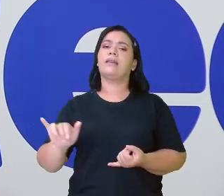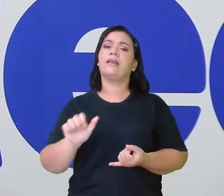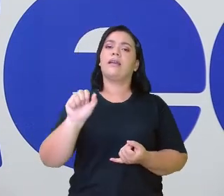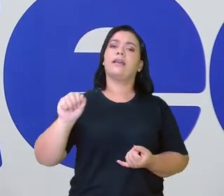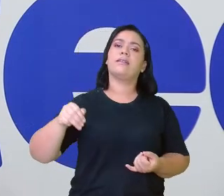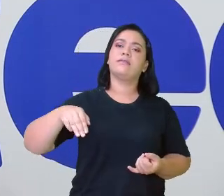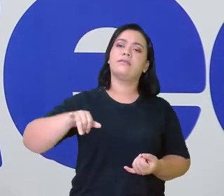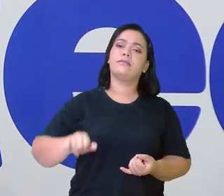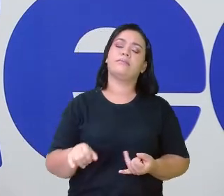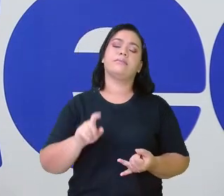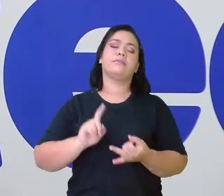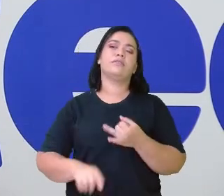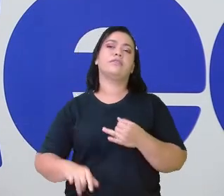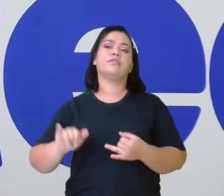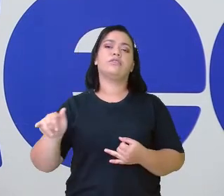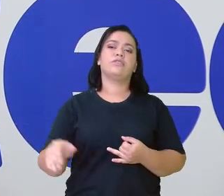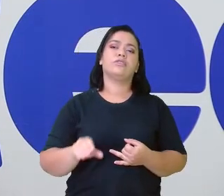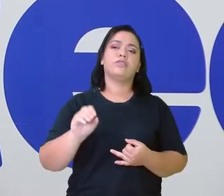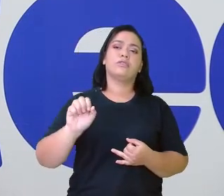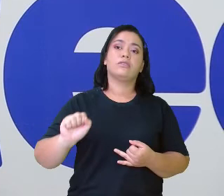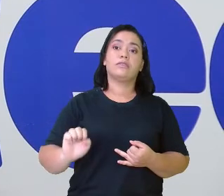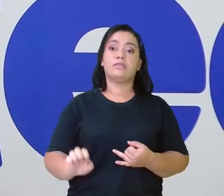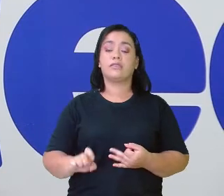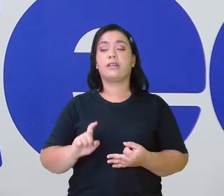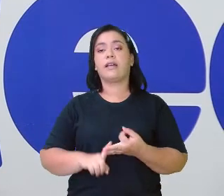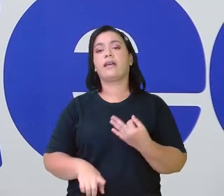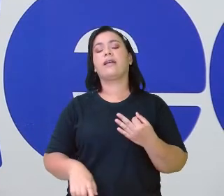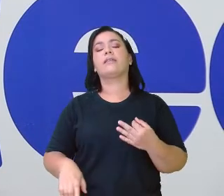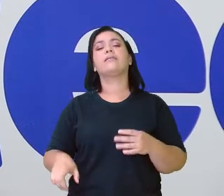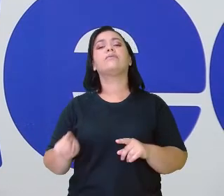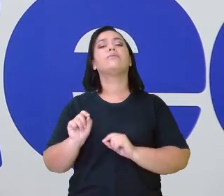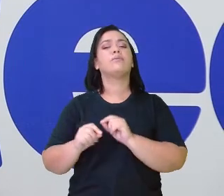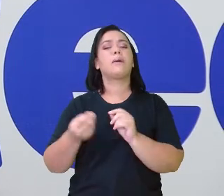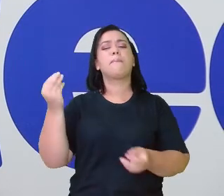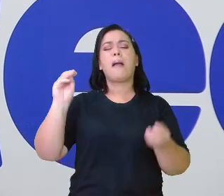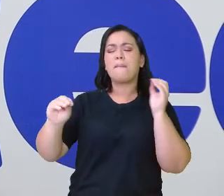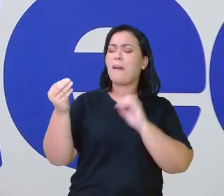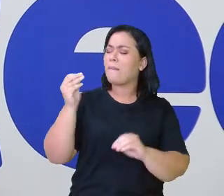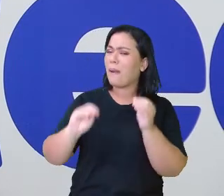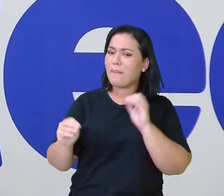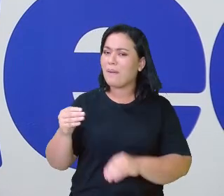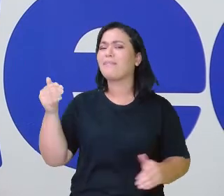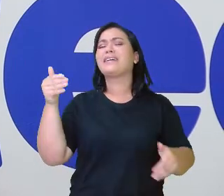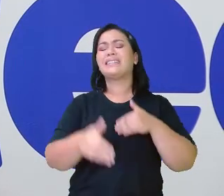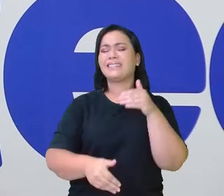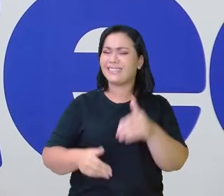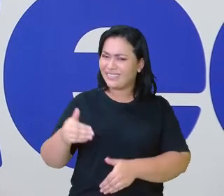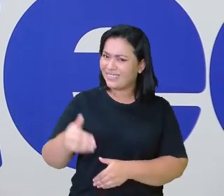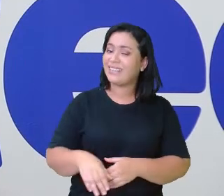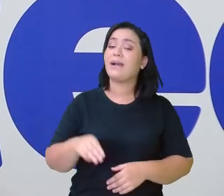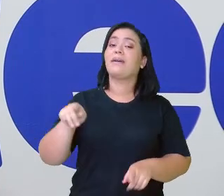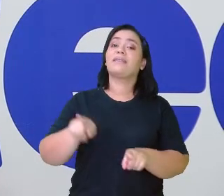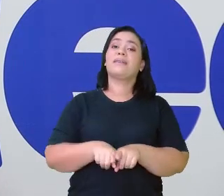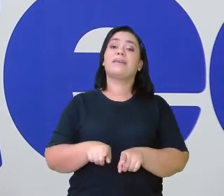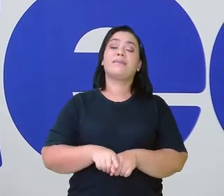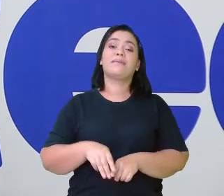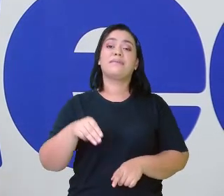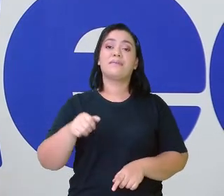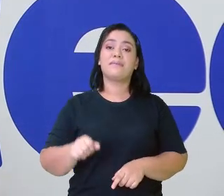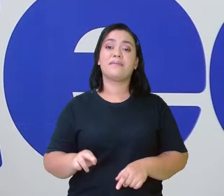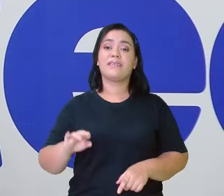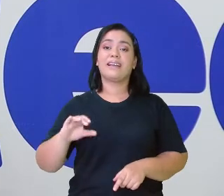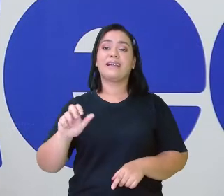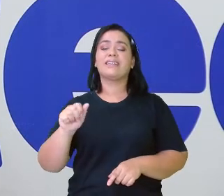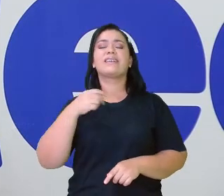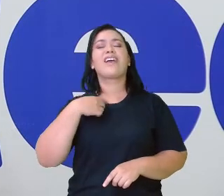Yasmin, o José, deixa eu ver se teve mais alguém aqui que estavam colocando o tempo todo, professora Márcia. E às vezes